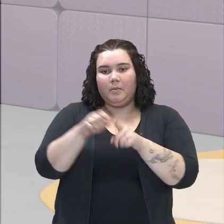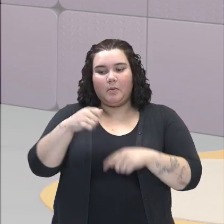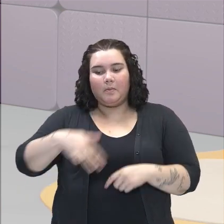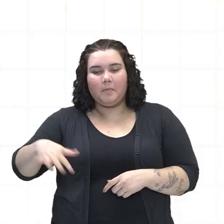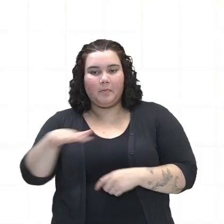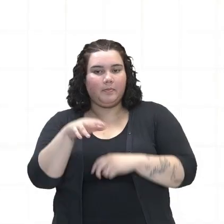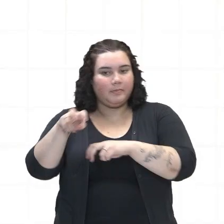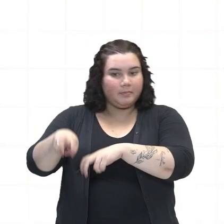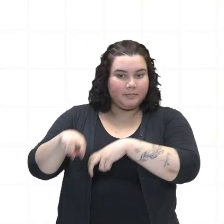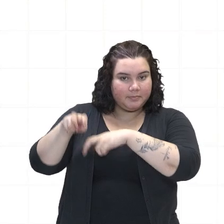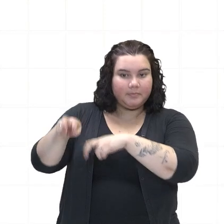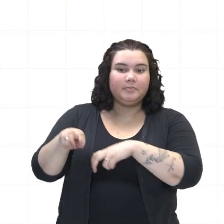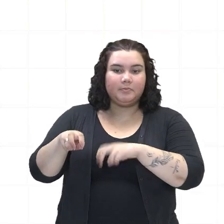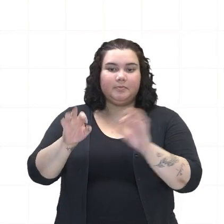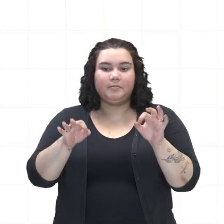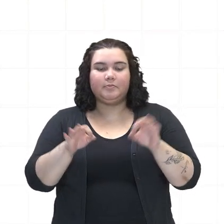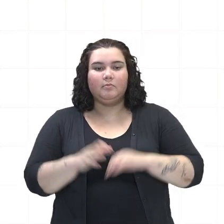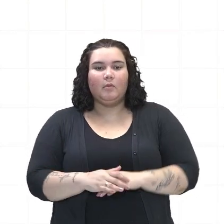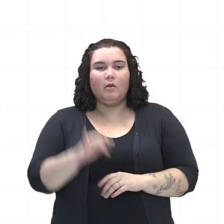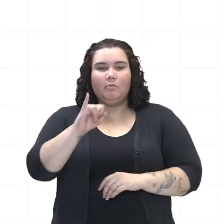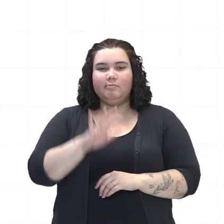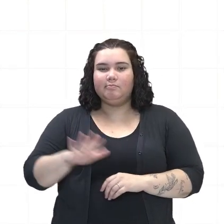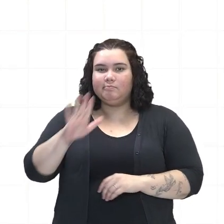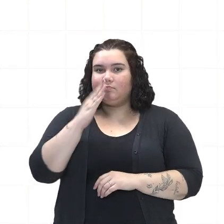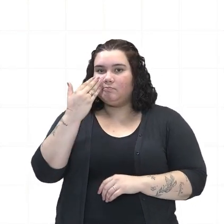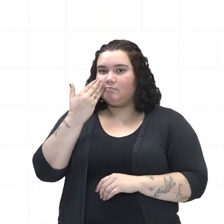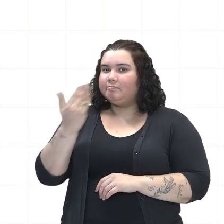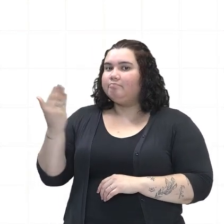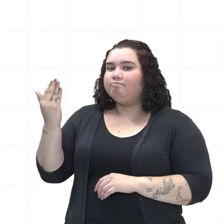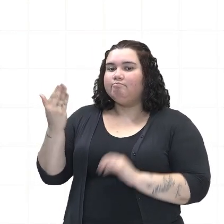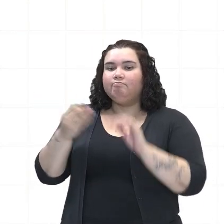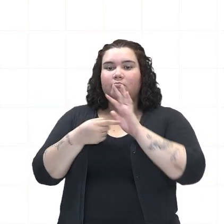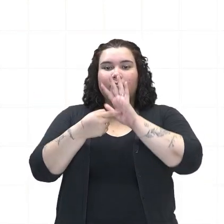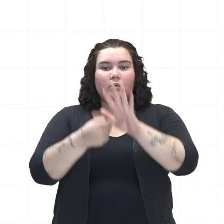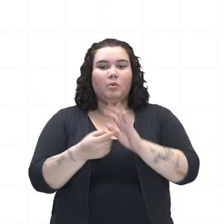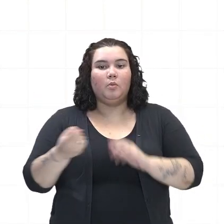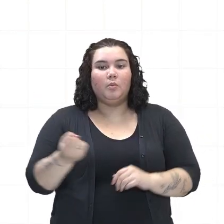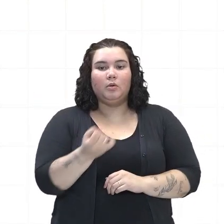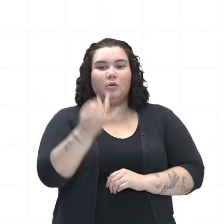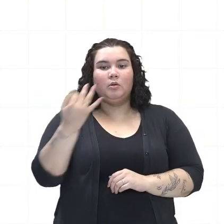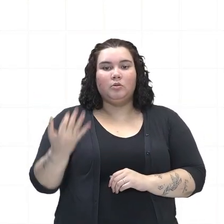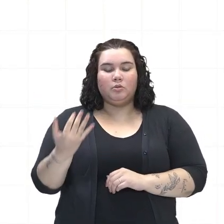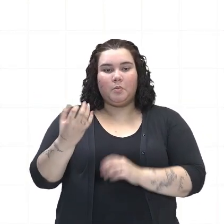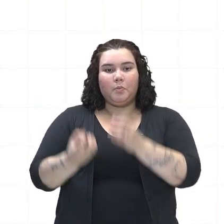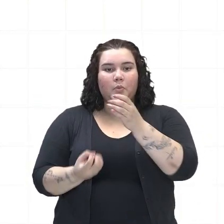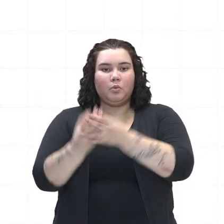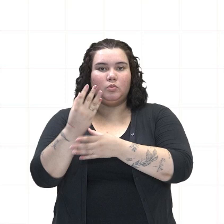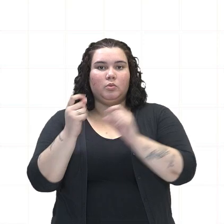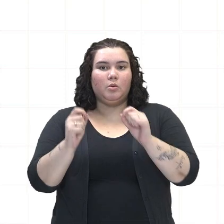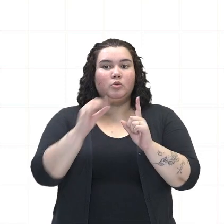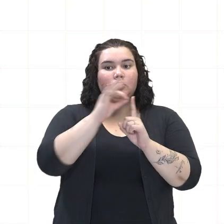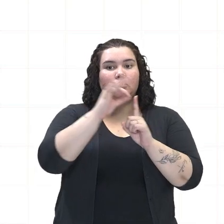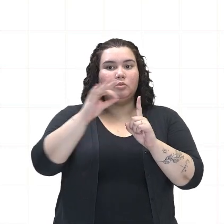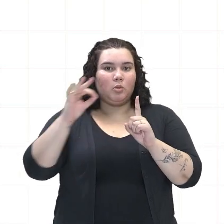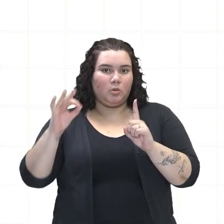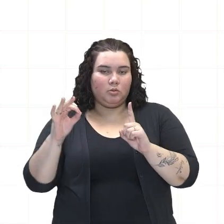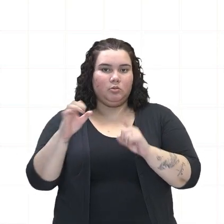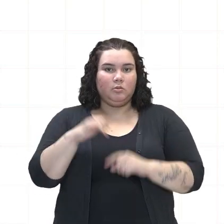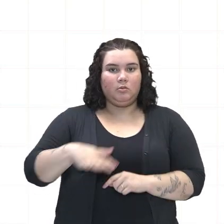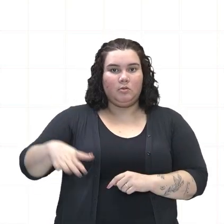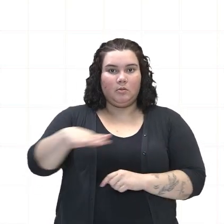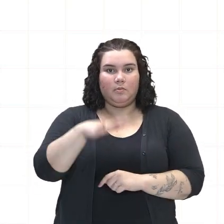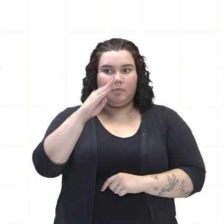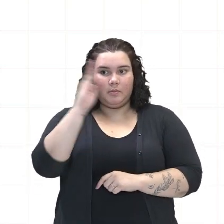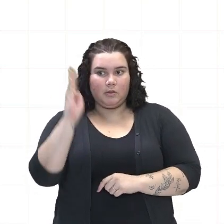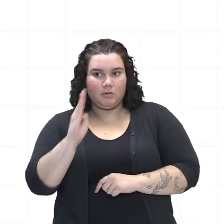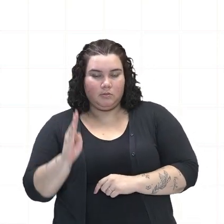agropecuária. A gente vai relembrar agora nessa imagem que mostra aí a quantidade de produção de soja, né, no território